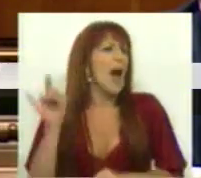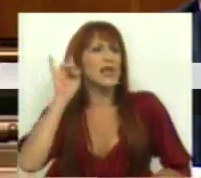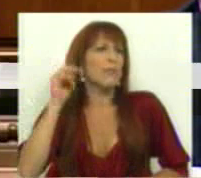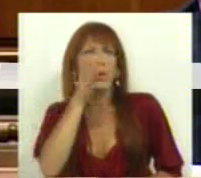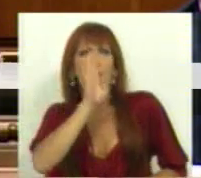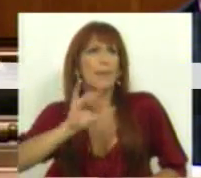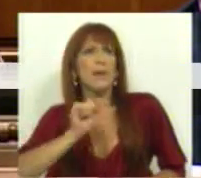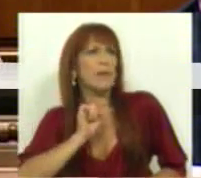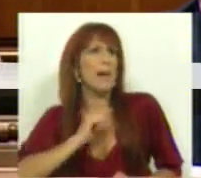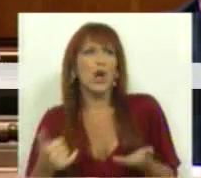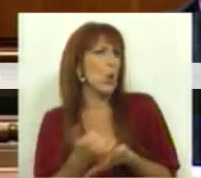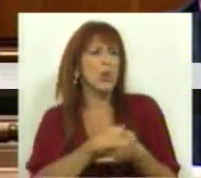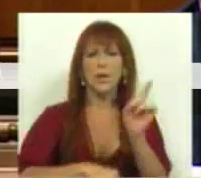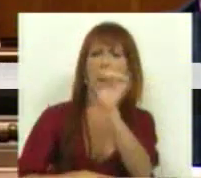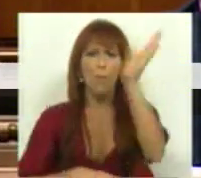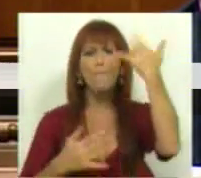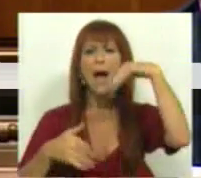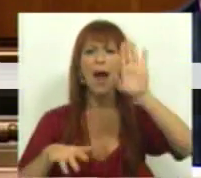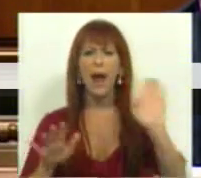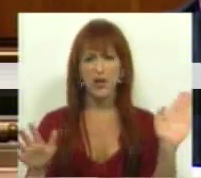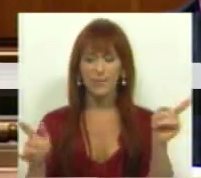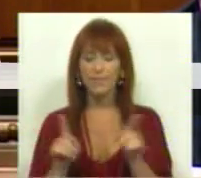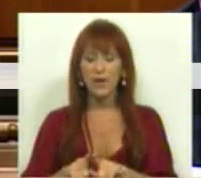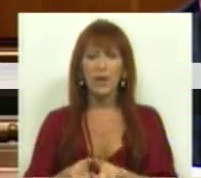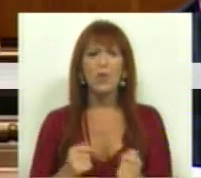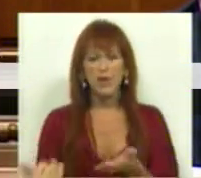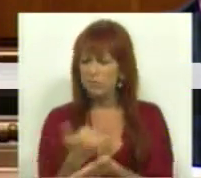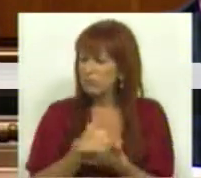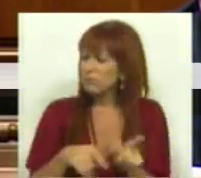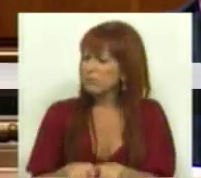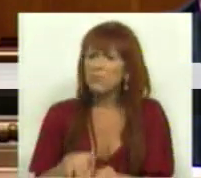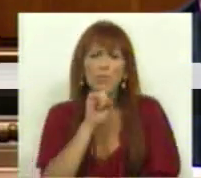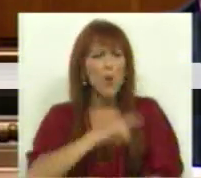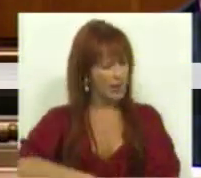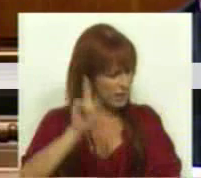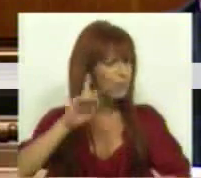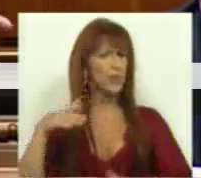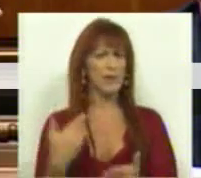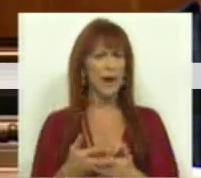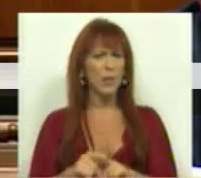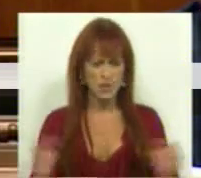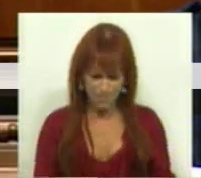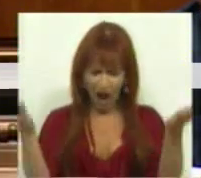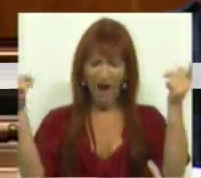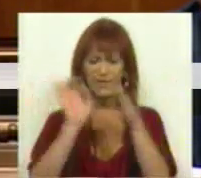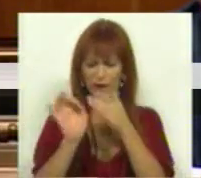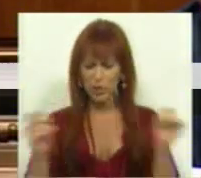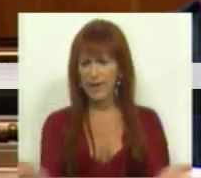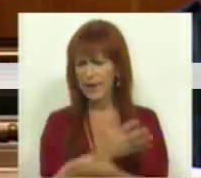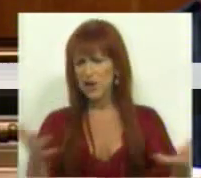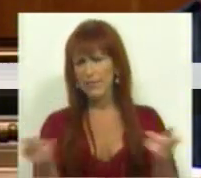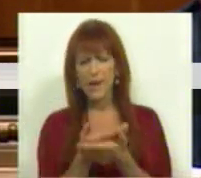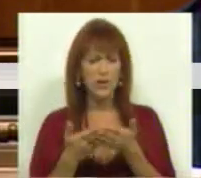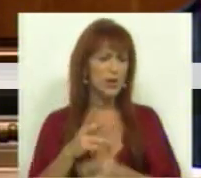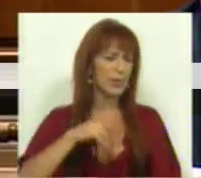relevante da aplicação dos nossos recursos, mas não podemos aplicar recursos naquilo que pode ser importante para alavancar os fatores de crescimento